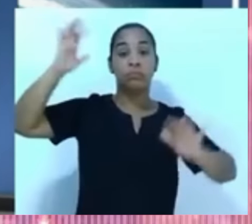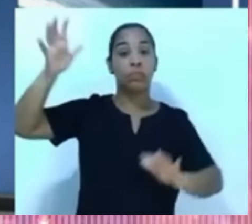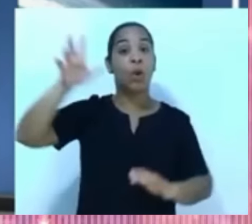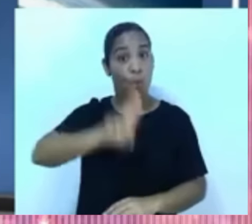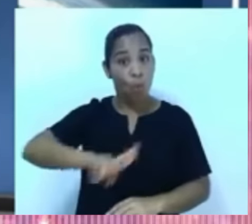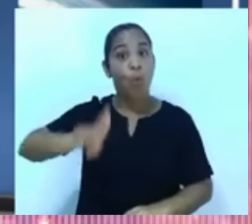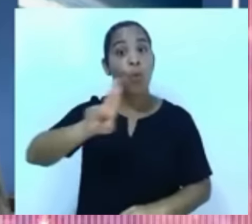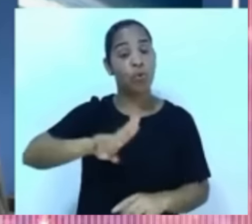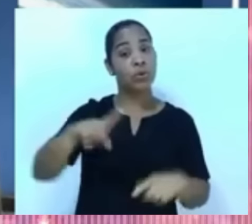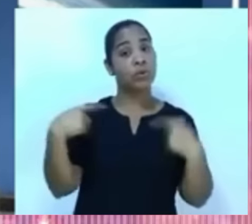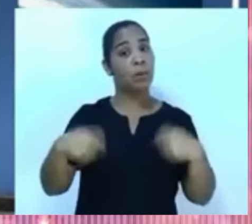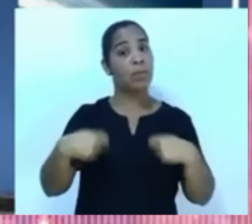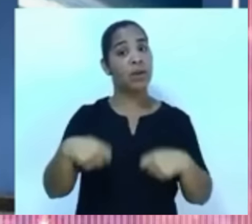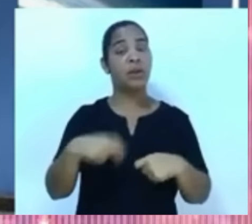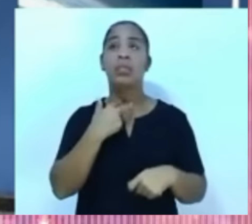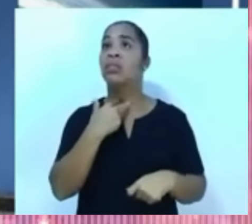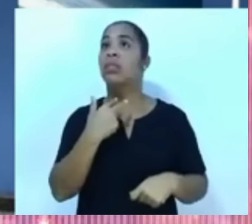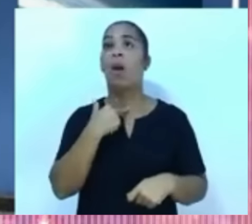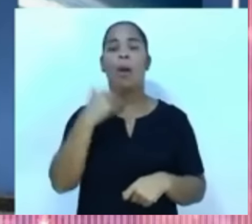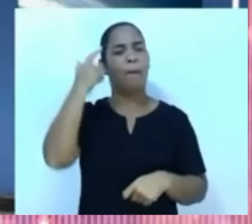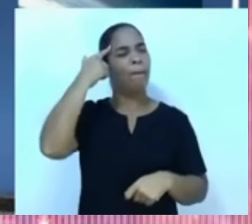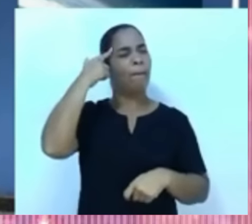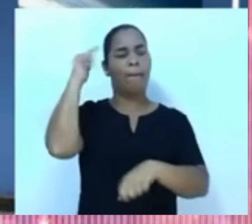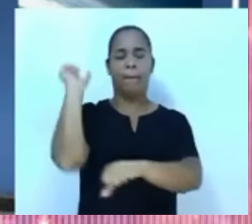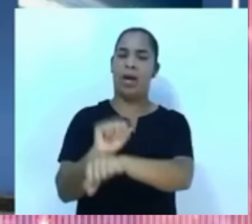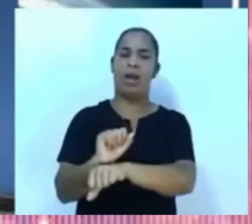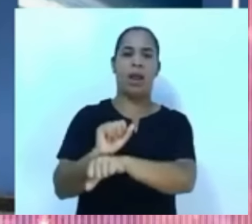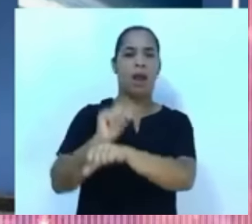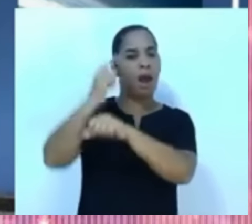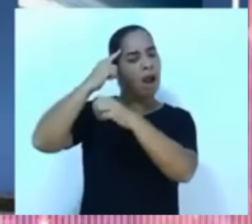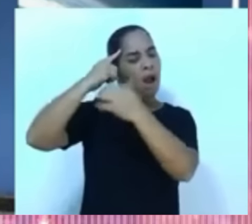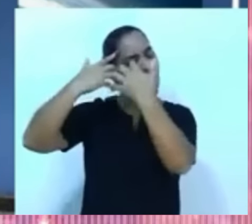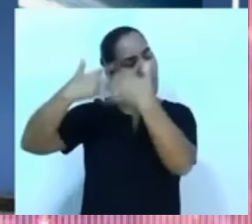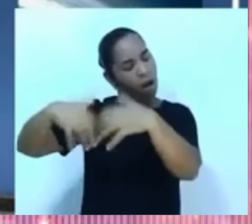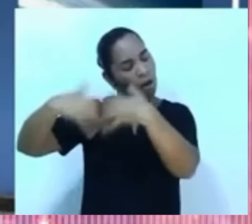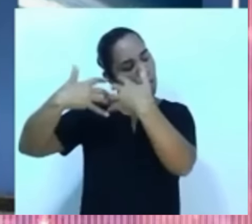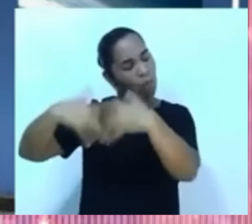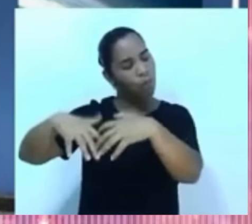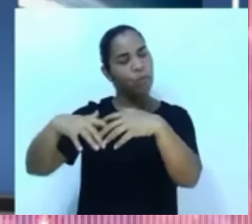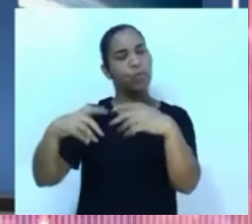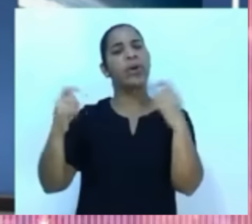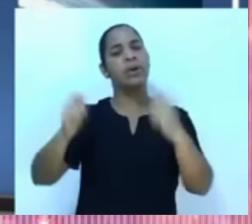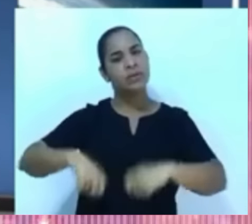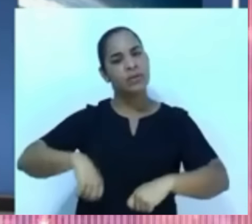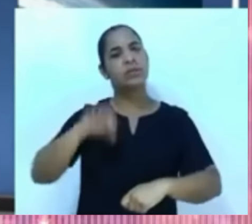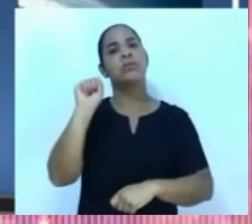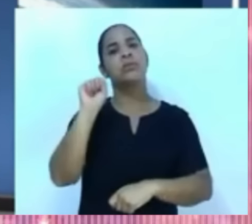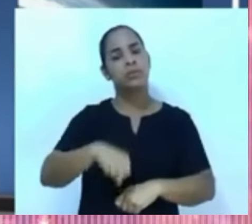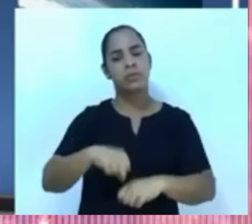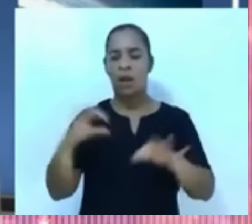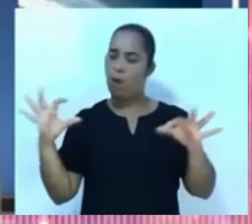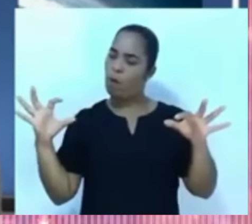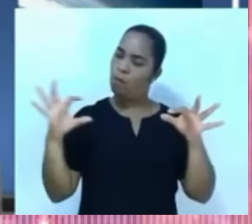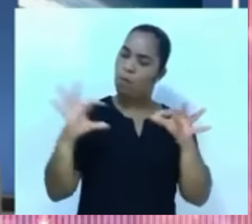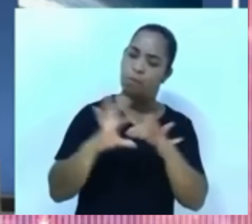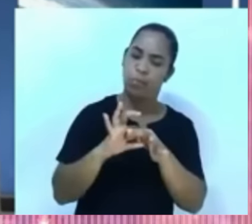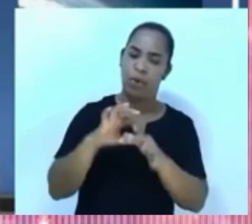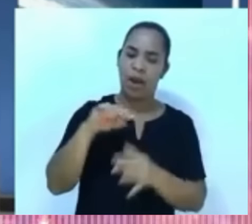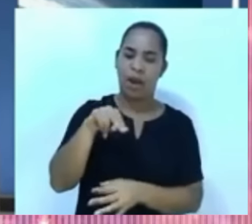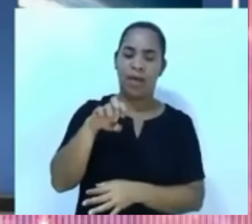estanque no cérebro cuja conjunção neuronal nos vai